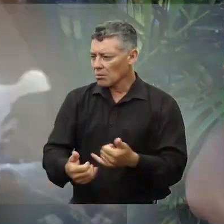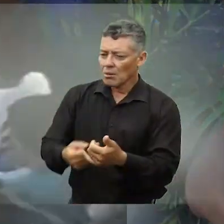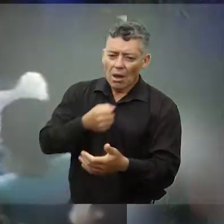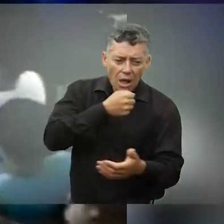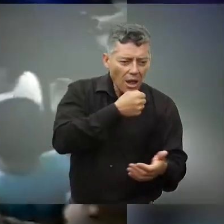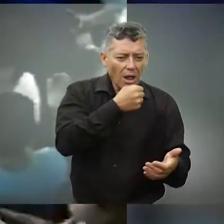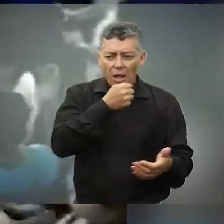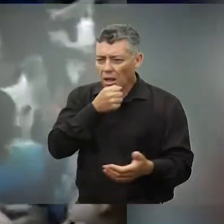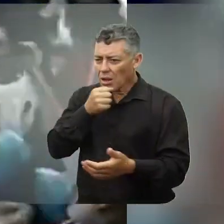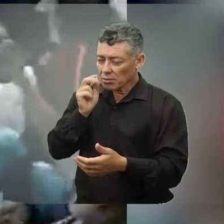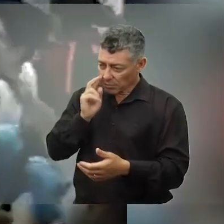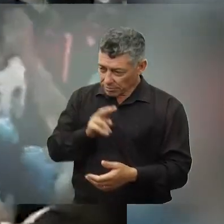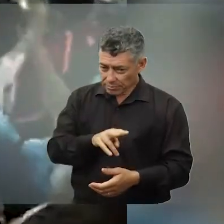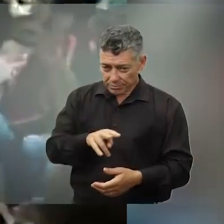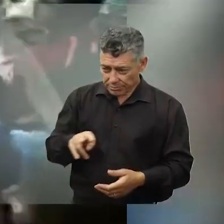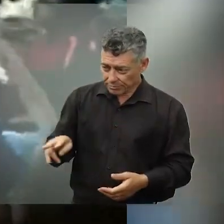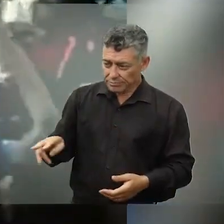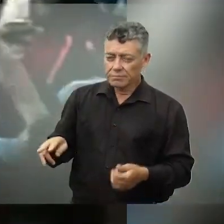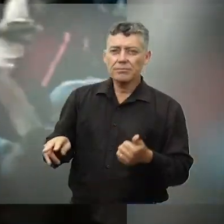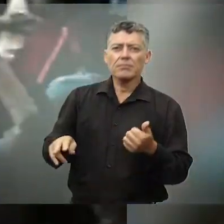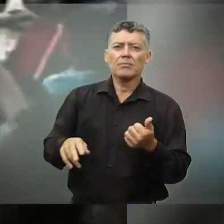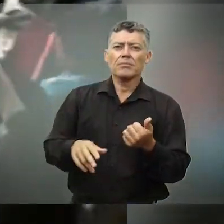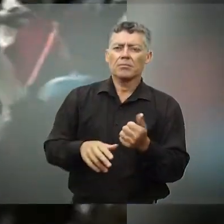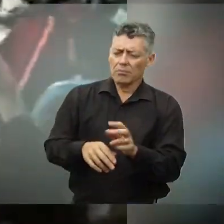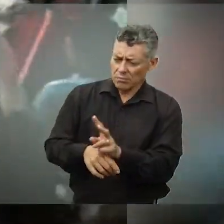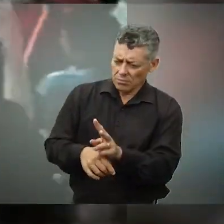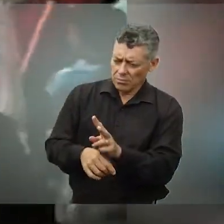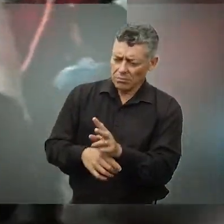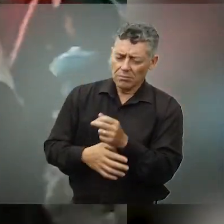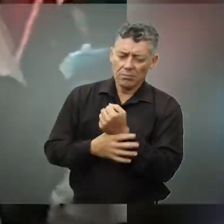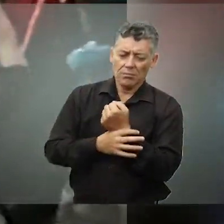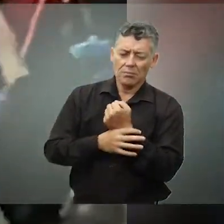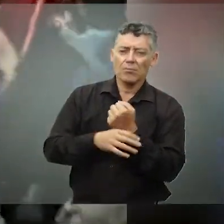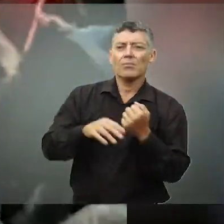Aí as pessoas não me viam. Aí meu segurança, chamava Lourinho,